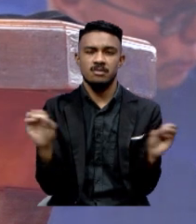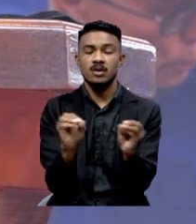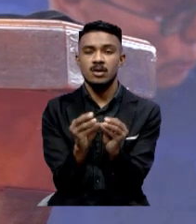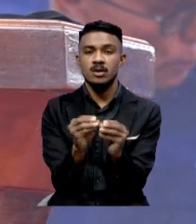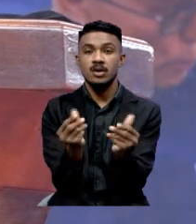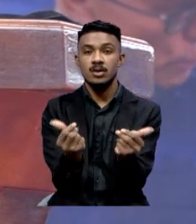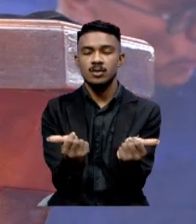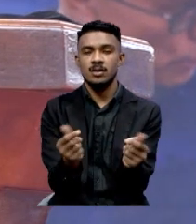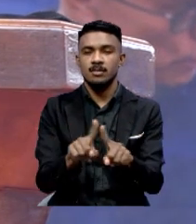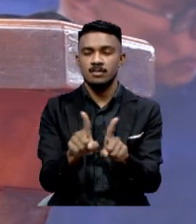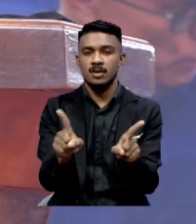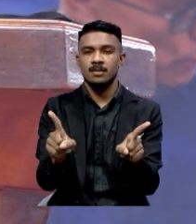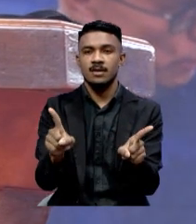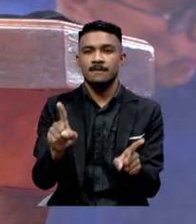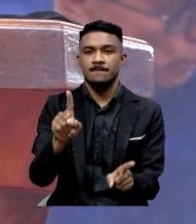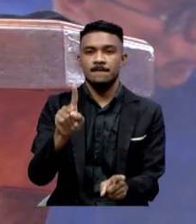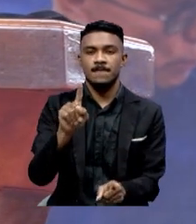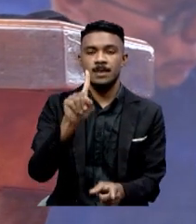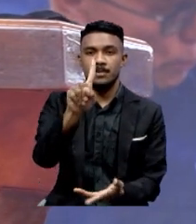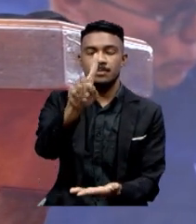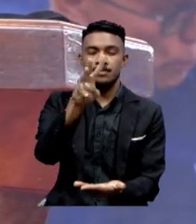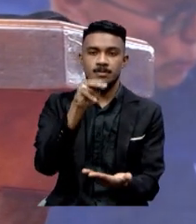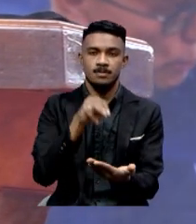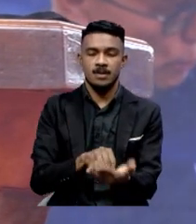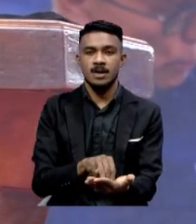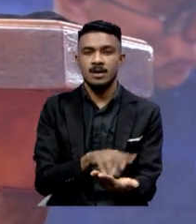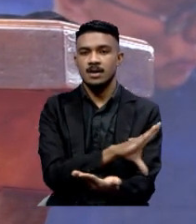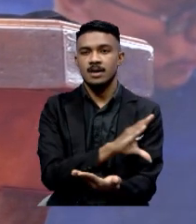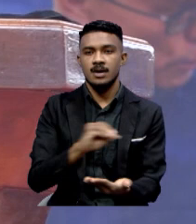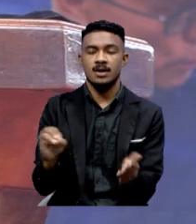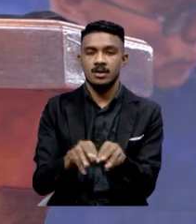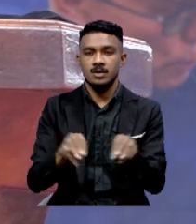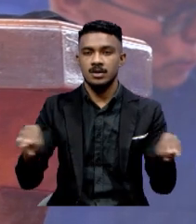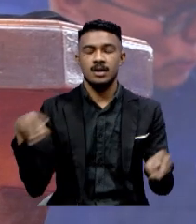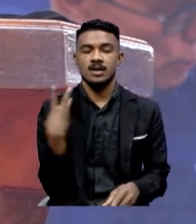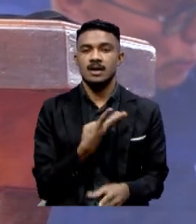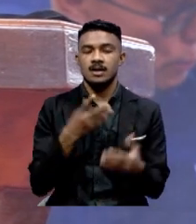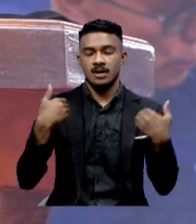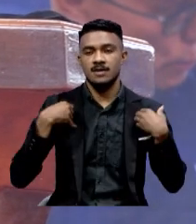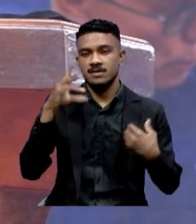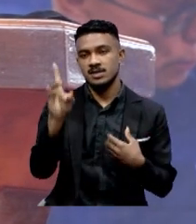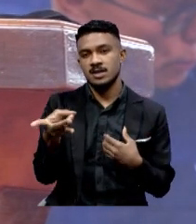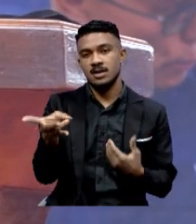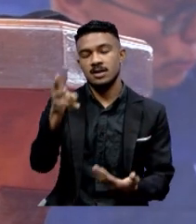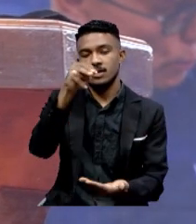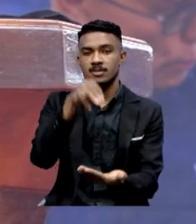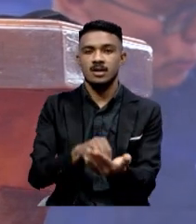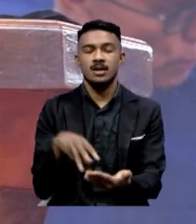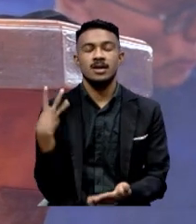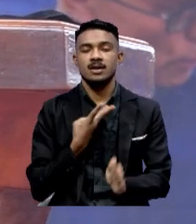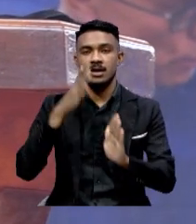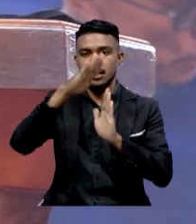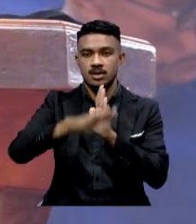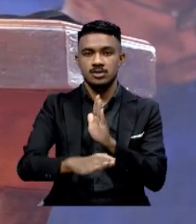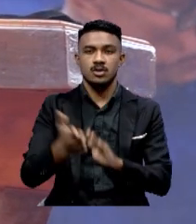certo mas 1000 hectares também tem 70 e tal mil mas itania reduzia. O